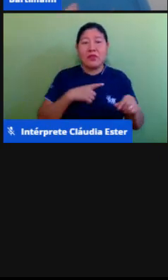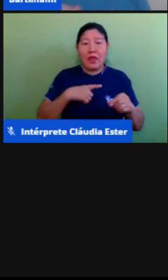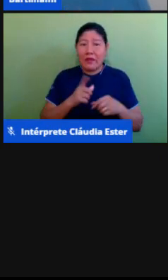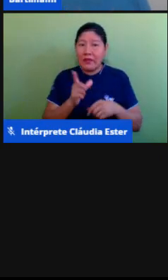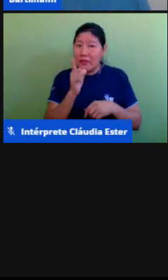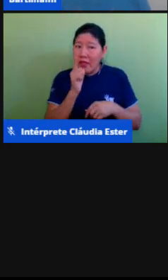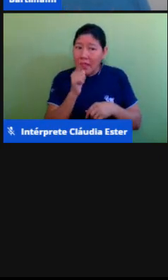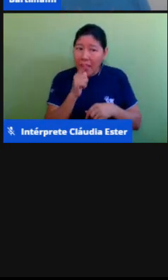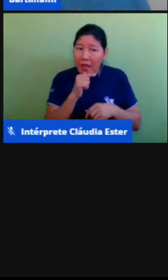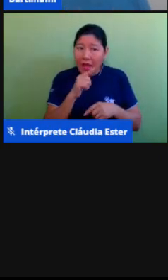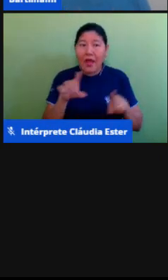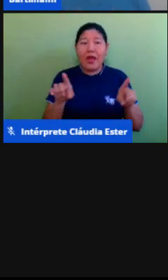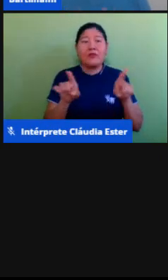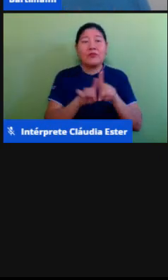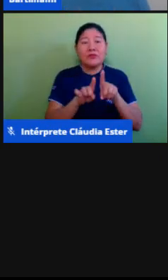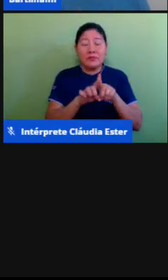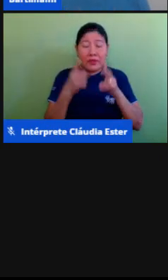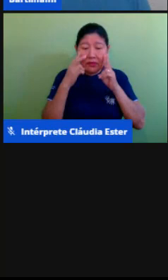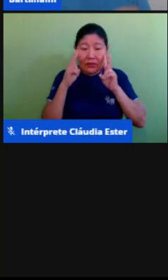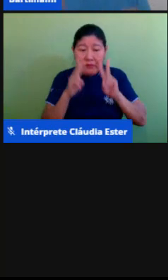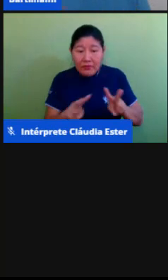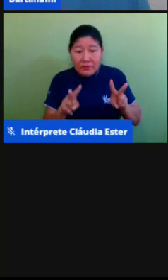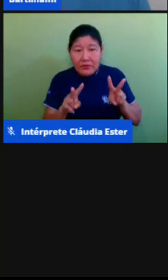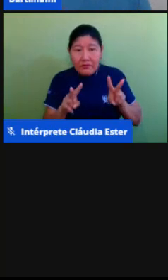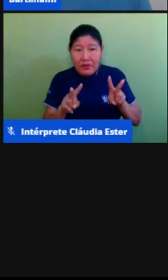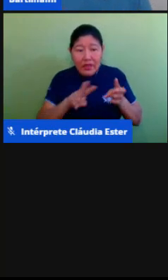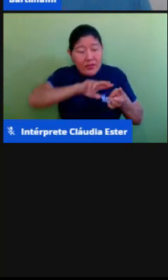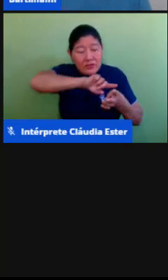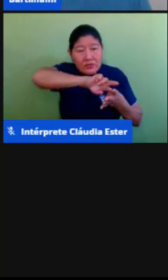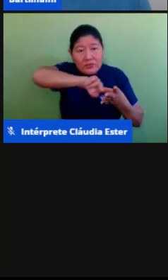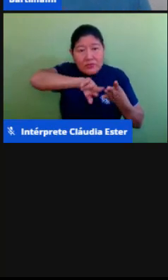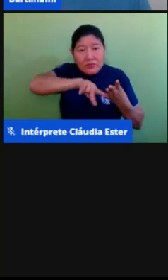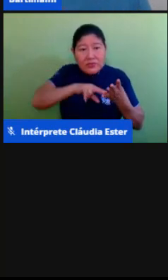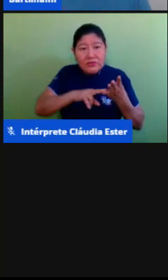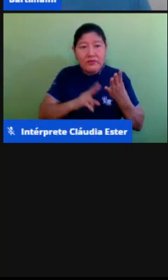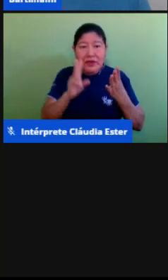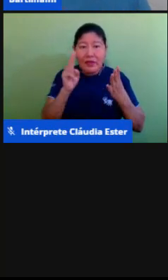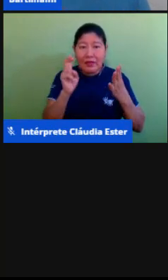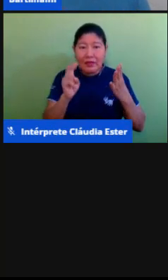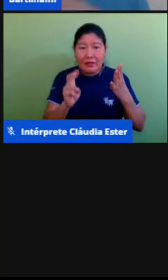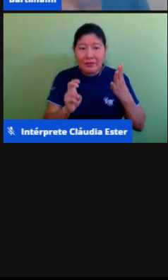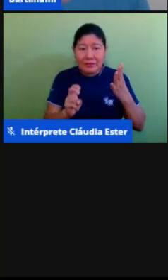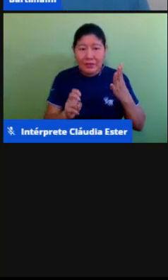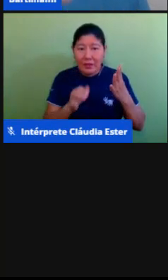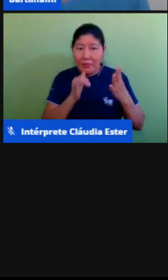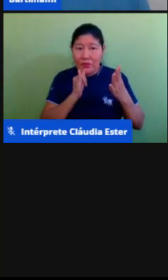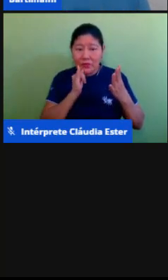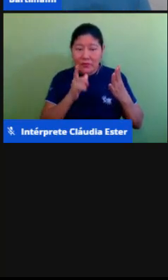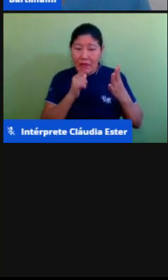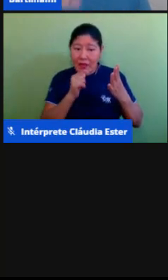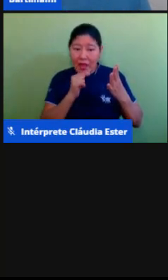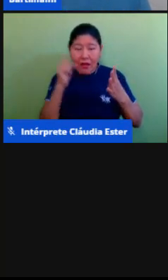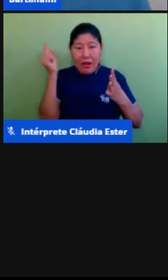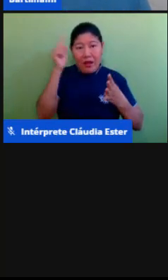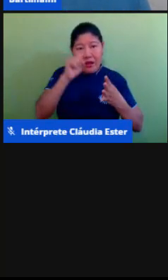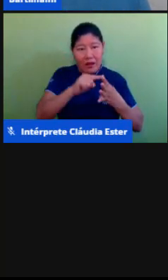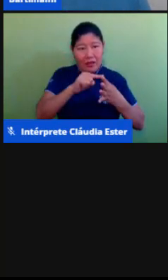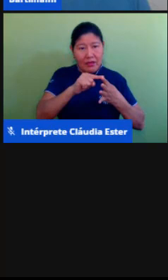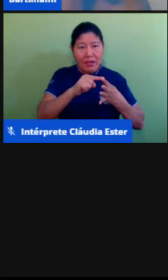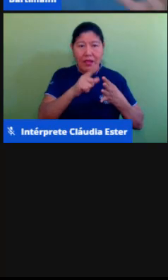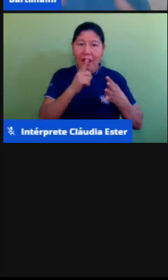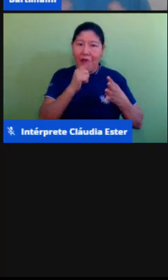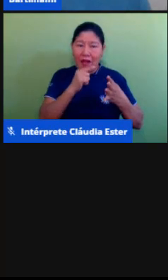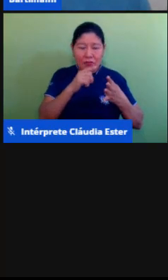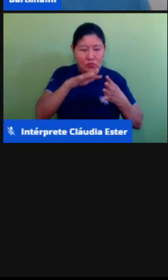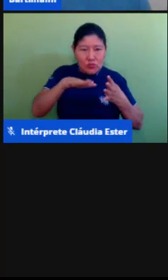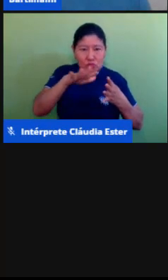você tem dimensões para trabalhar com o aluno. Por exemplo, se você colocar a dimensão das bacias hidrográficas, você vai perceber que a bacia